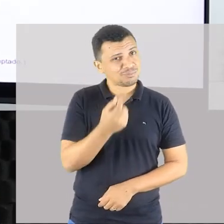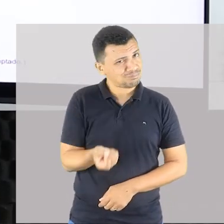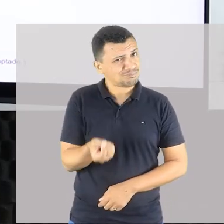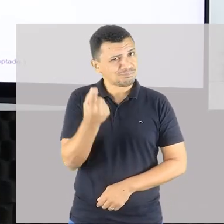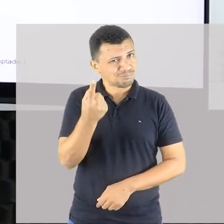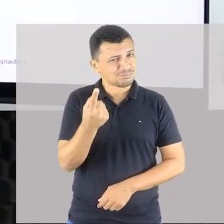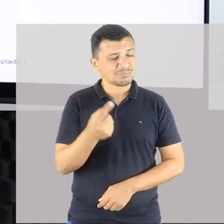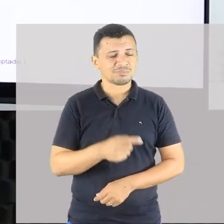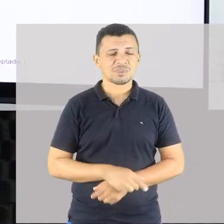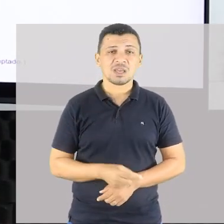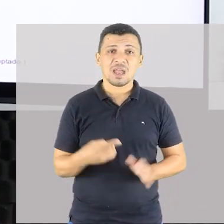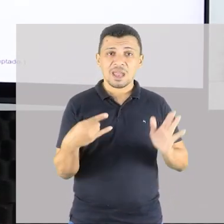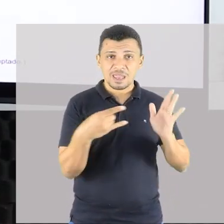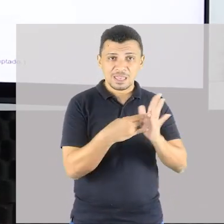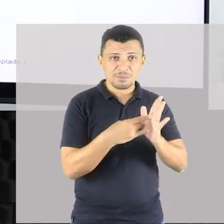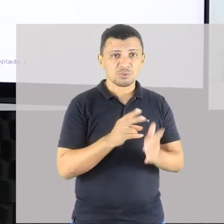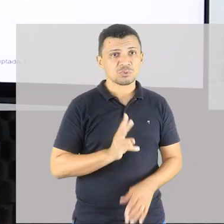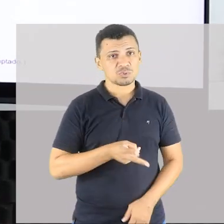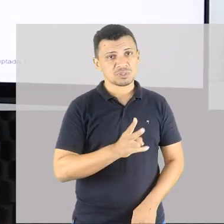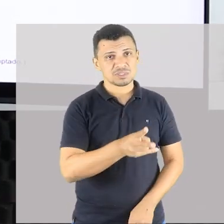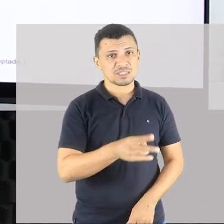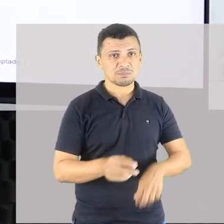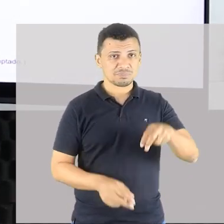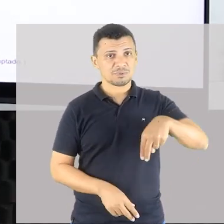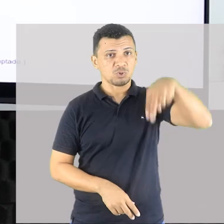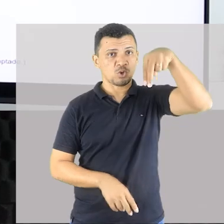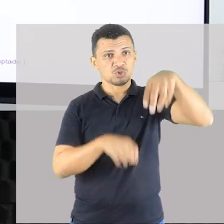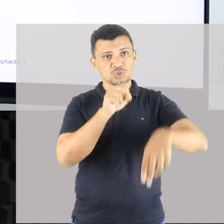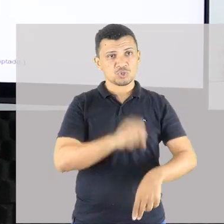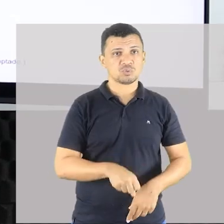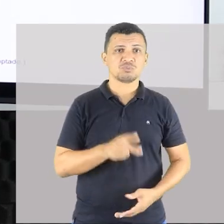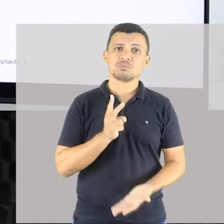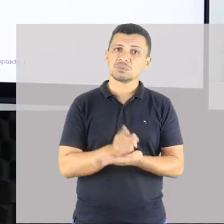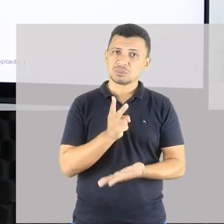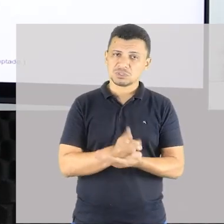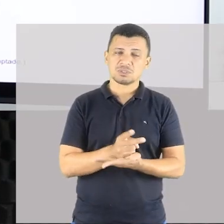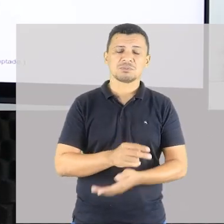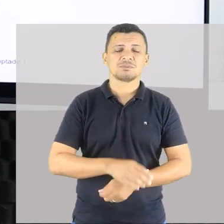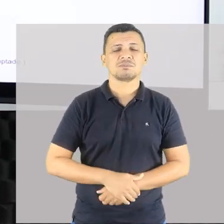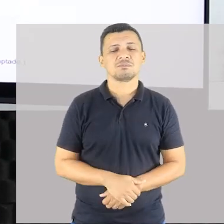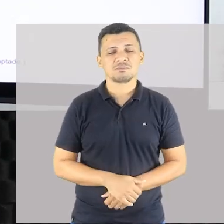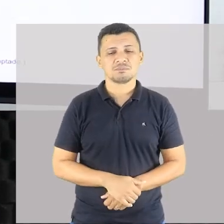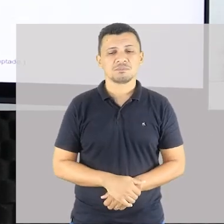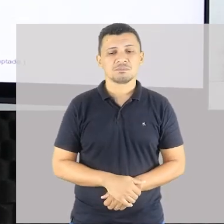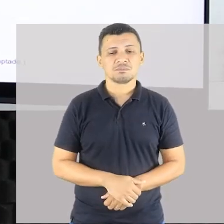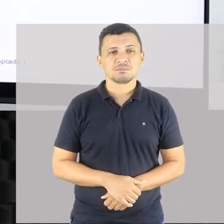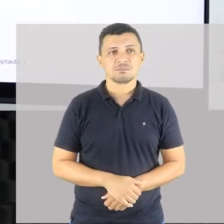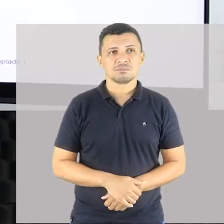tem dois polos. Então pode ser que sejam dois ímãs ou um ímã em forma de U, com o polo norte de um lado e o polo sul do outro.